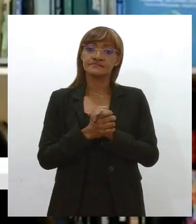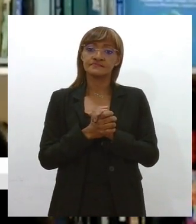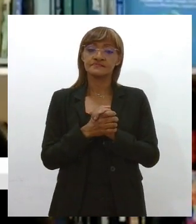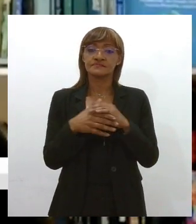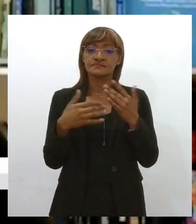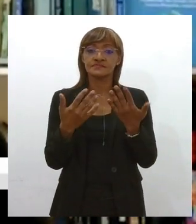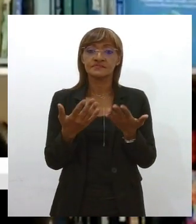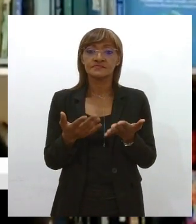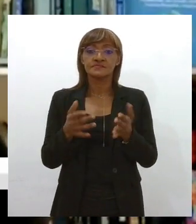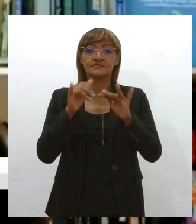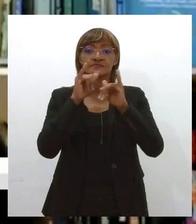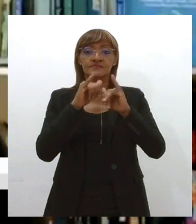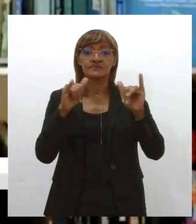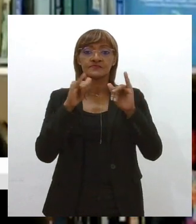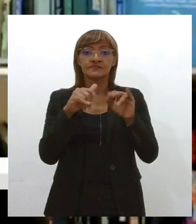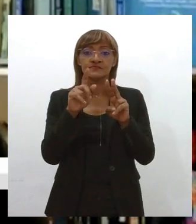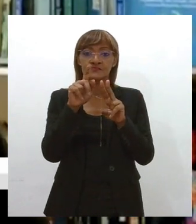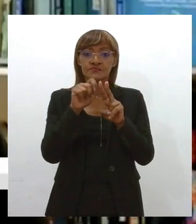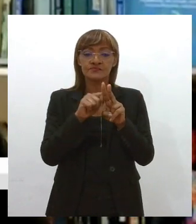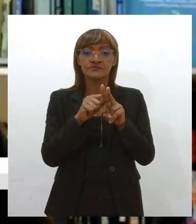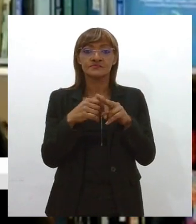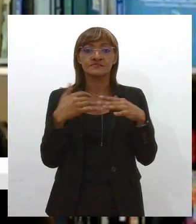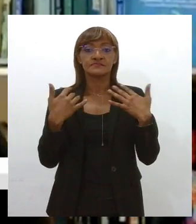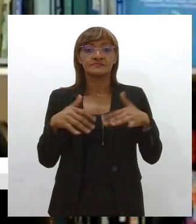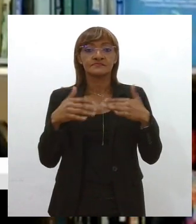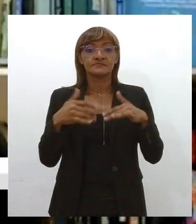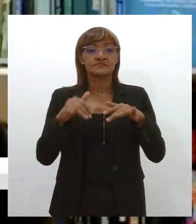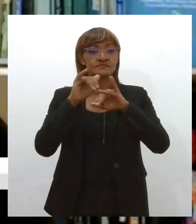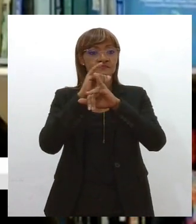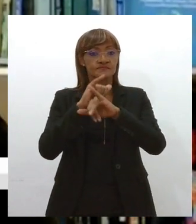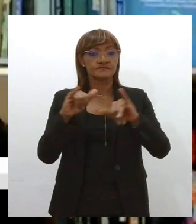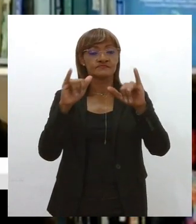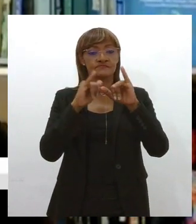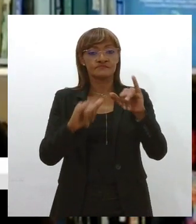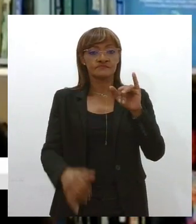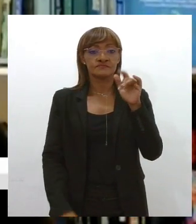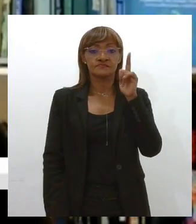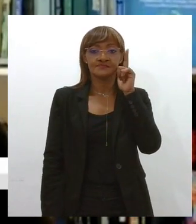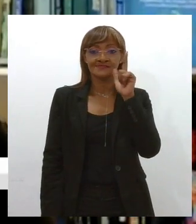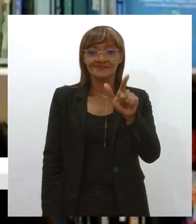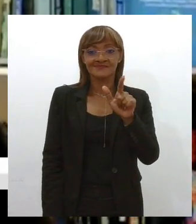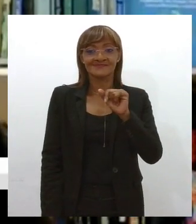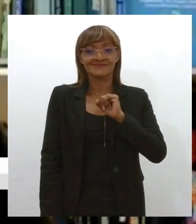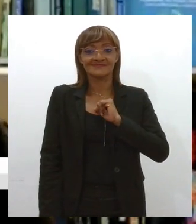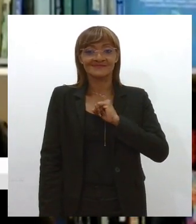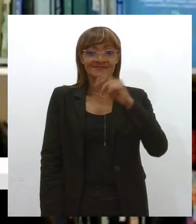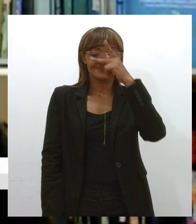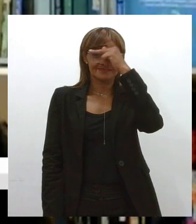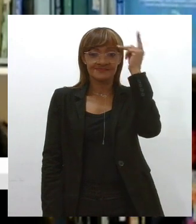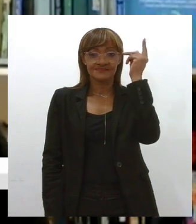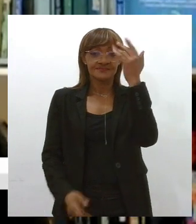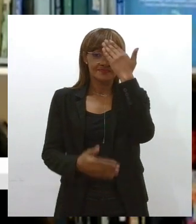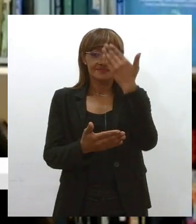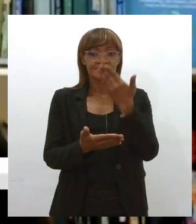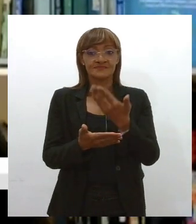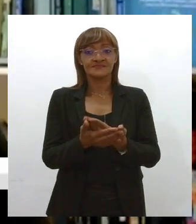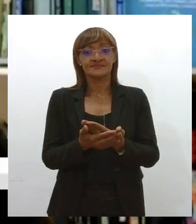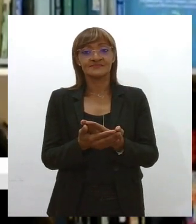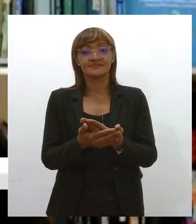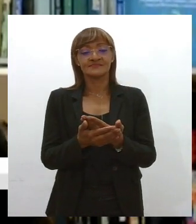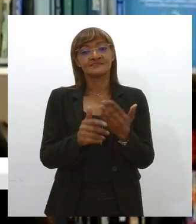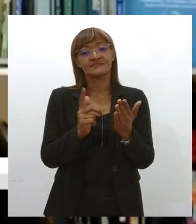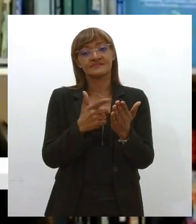de 2 meses bem intensos, assim, de divulgação para conseguir convencer as pessoas, né, a acreditar na ideia do livro.